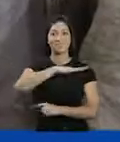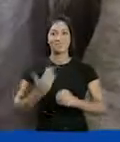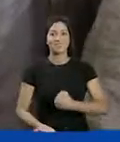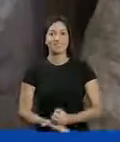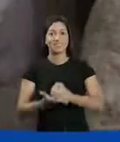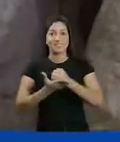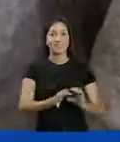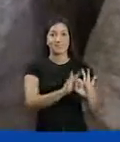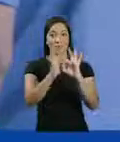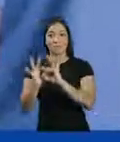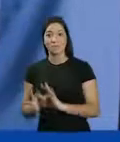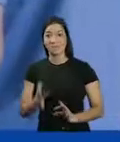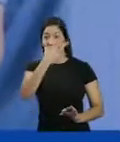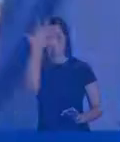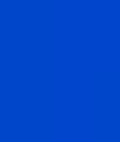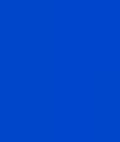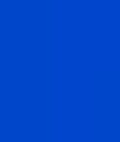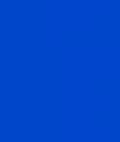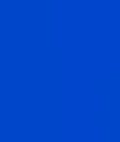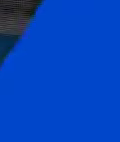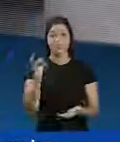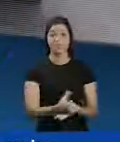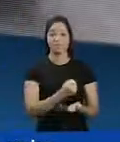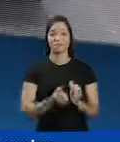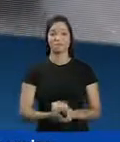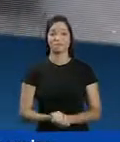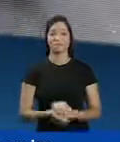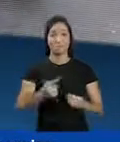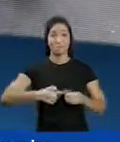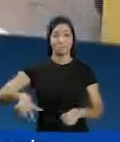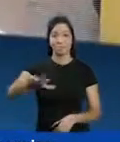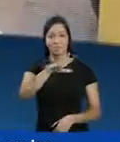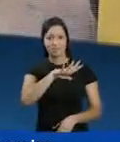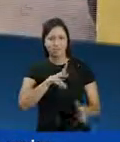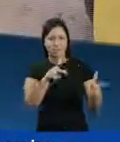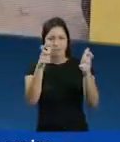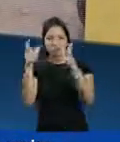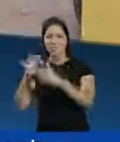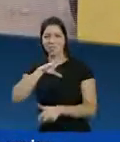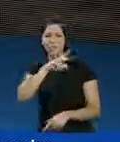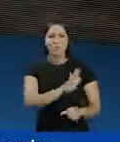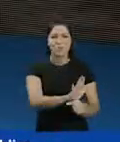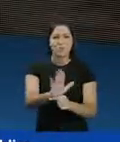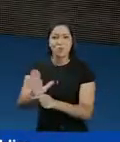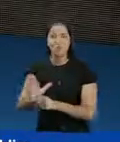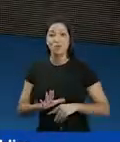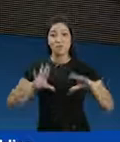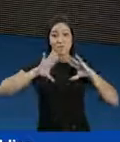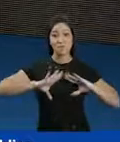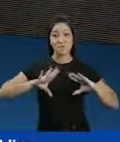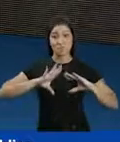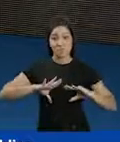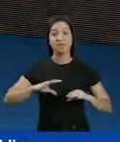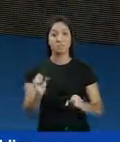com Apoio às cooperativas de catadores em toda cidade a gente se vê o cuidado de odelmo da sua equipe nas